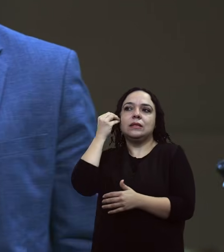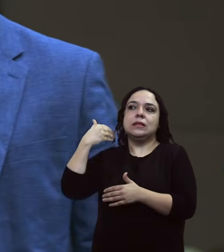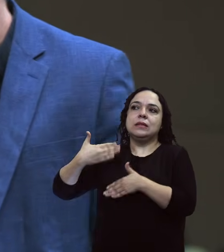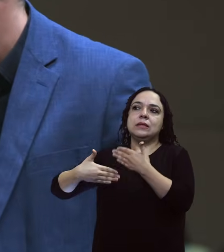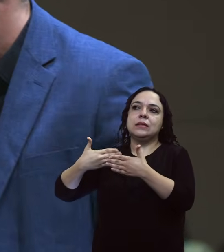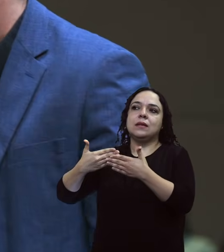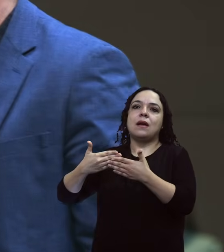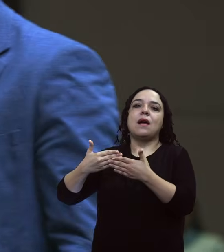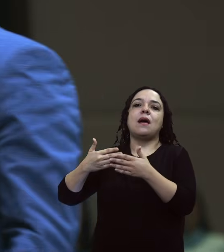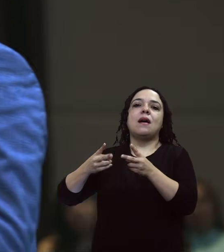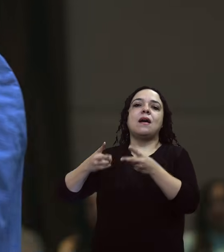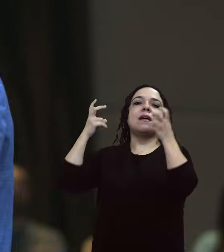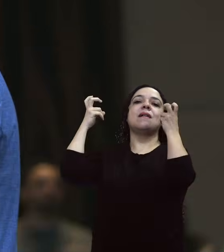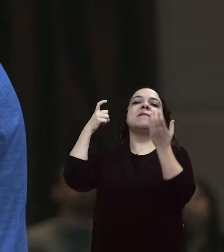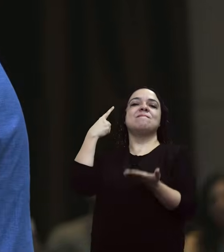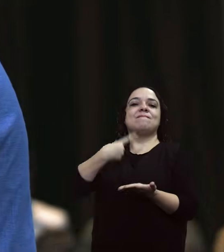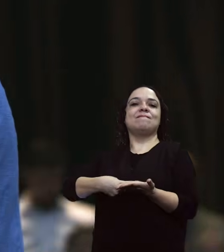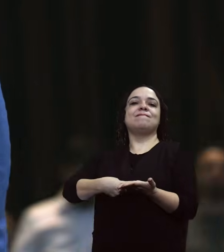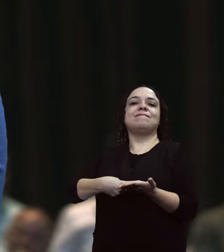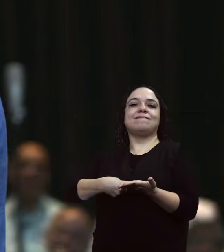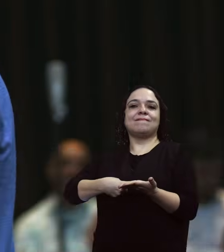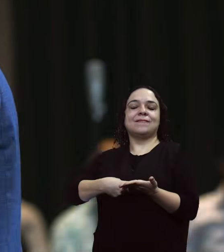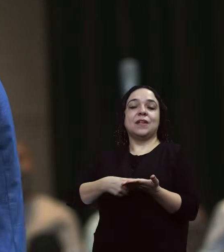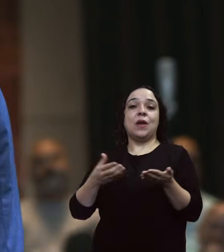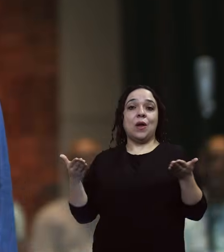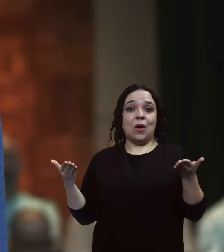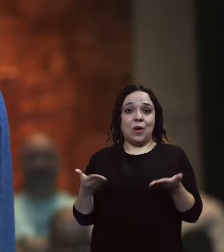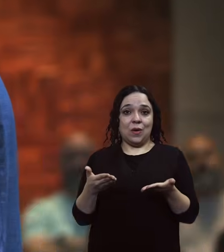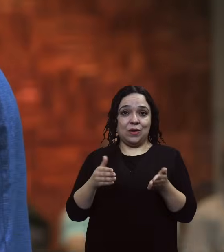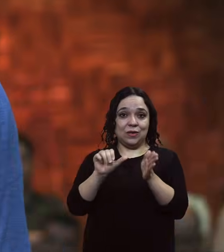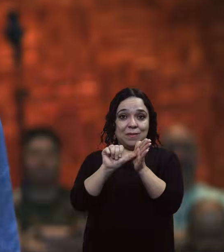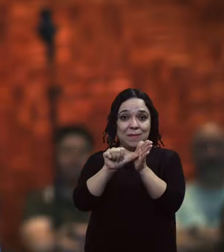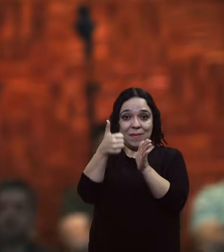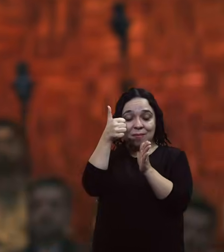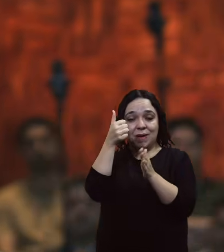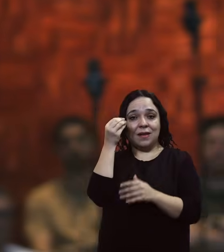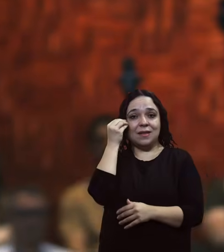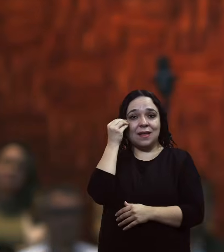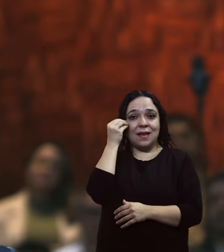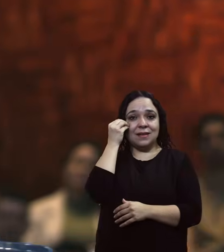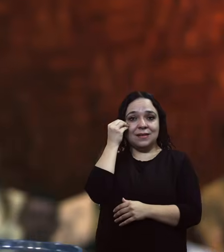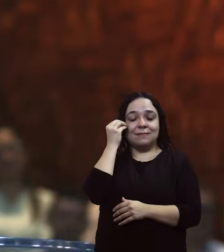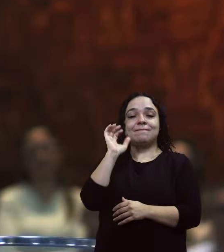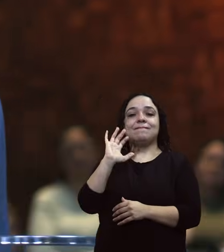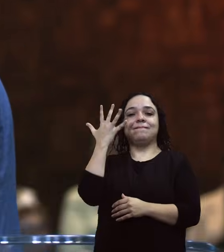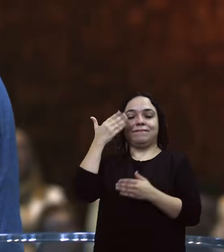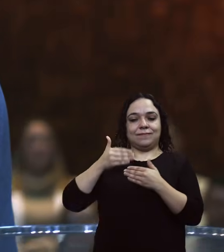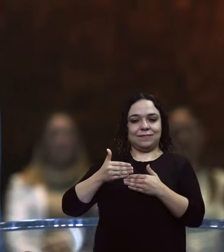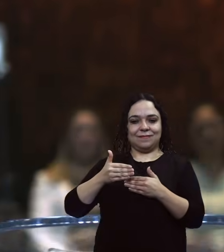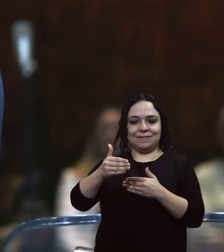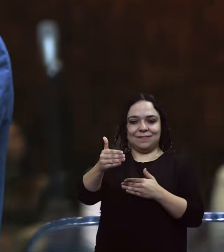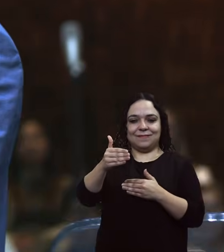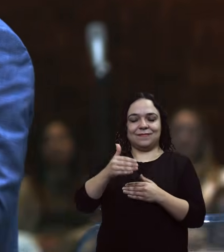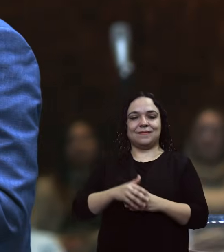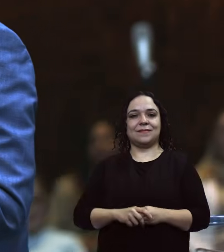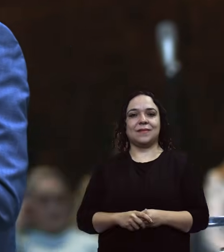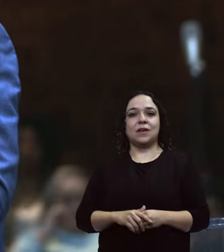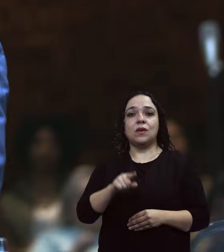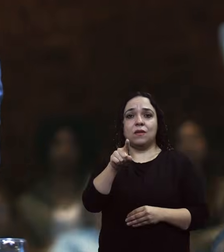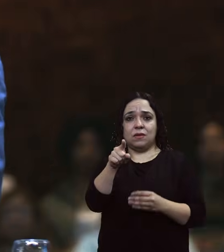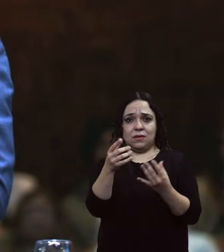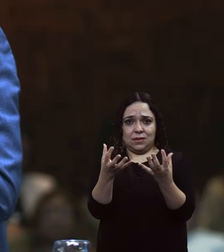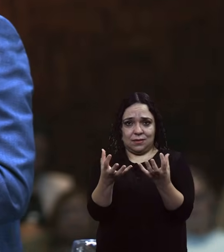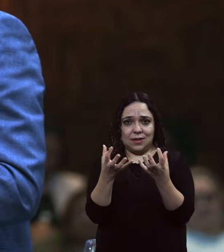de Deus. E hoje eu quero falar de um primeiro teste que eu e você vamos enfrentar se